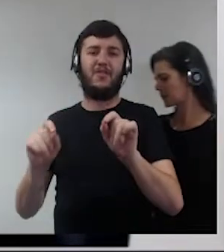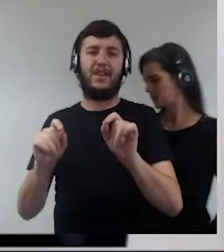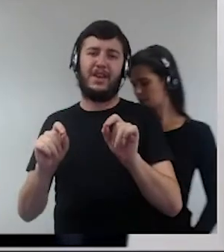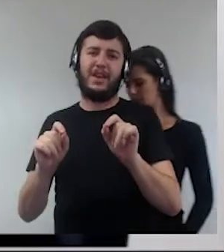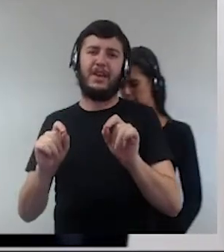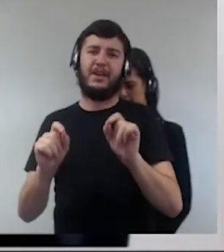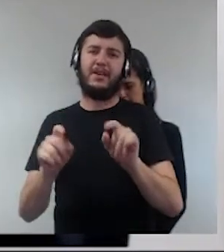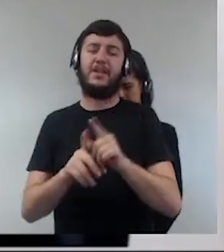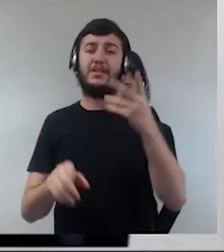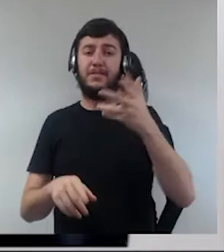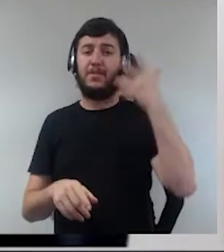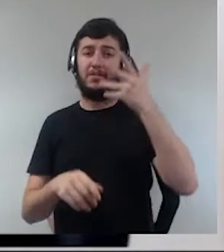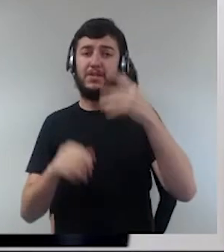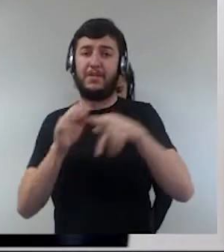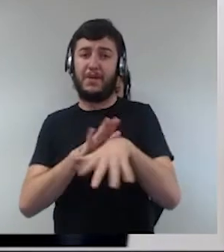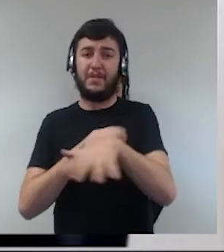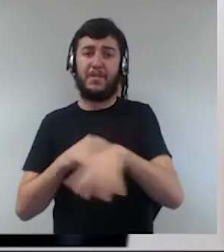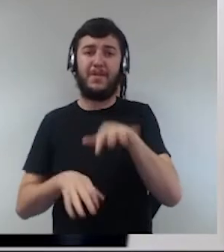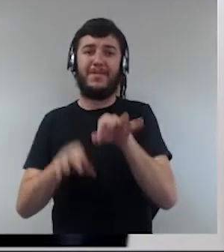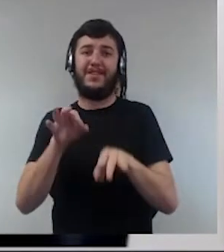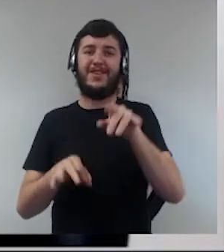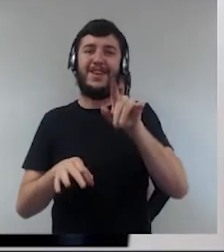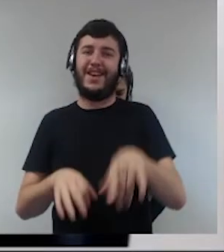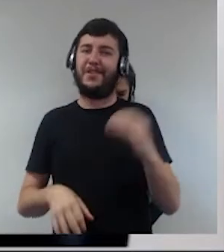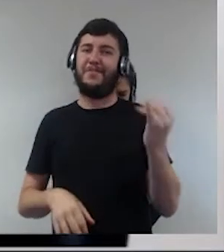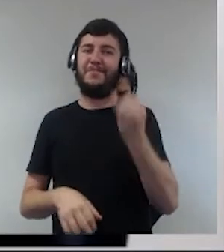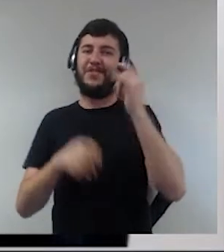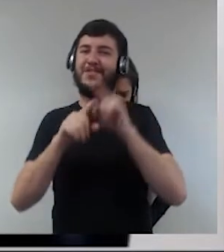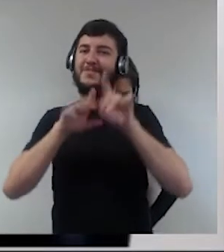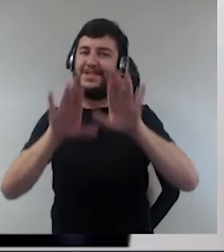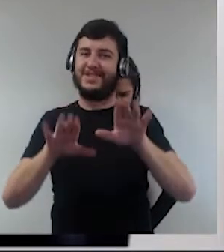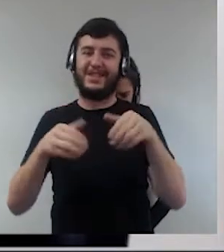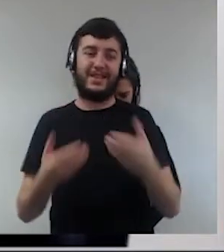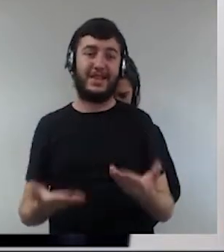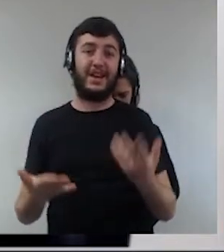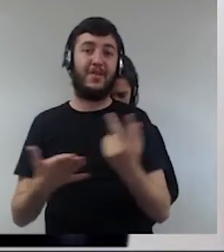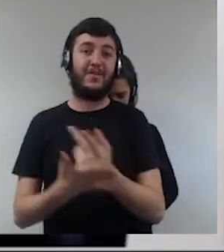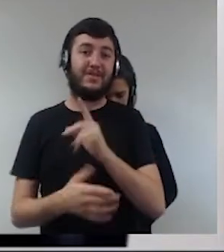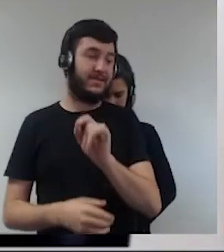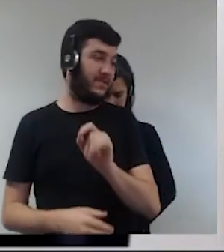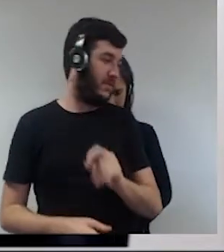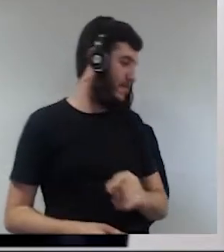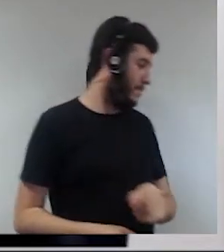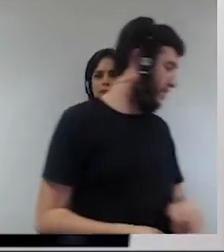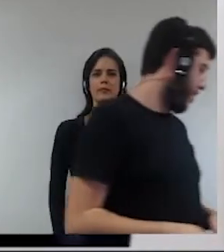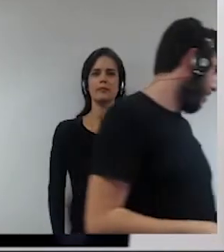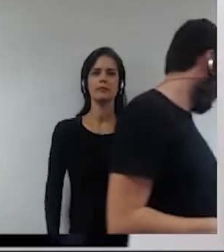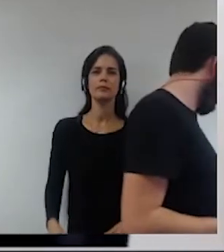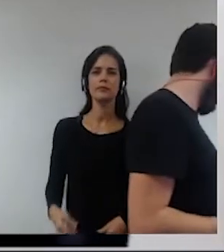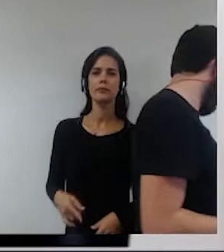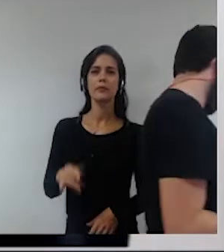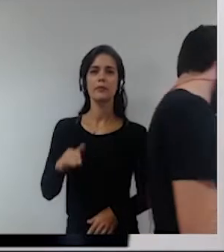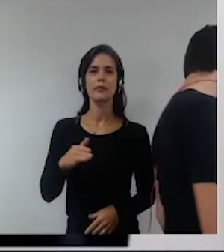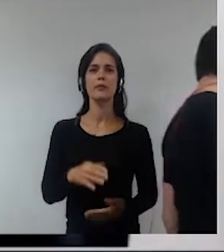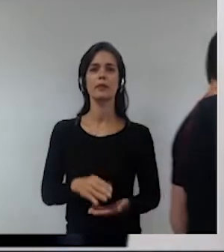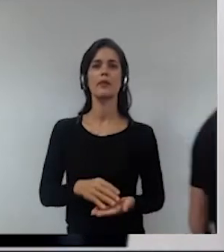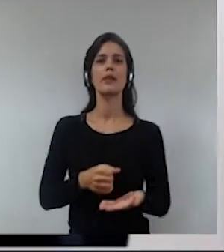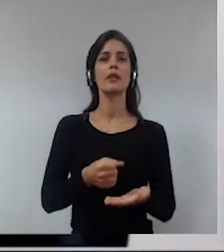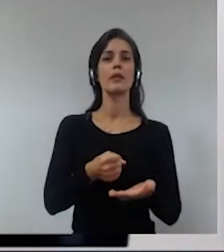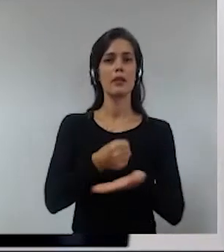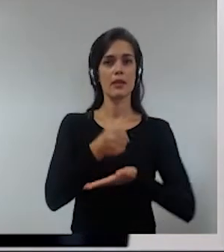este pronunciamento judicial, que é o mais importante. Então, entre o princípio da razoabilidade e o princípio da